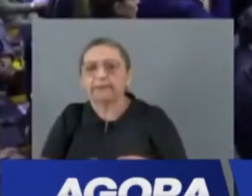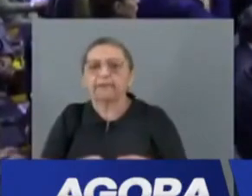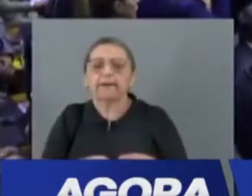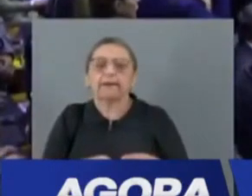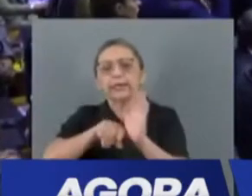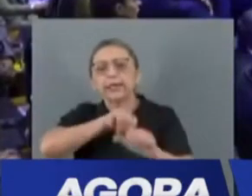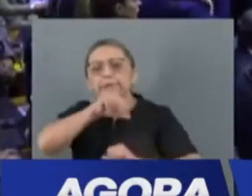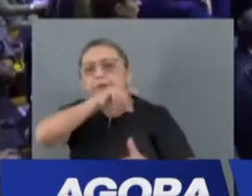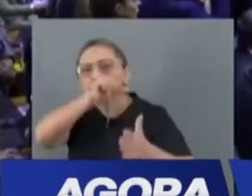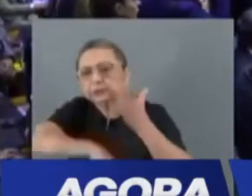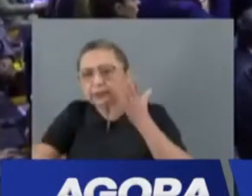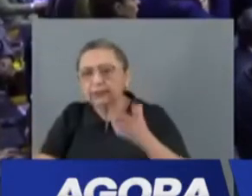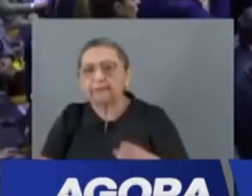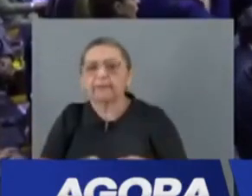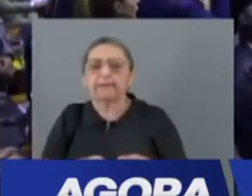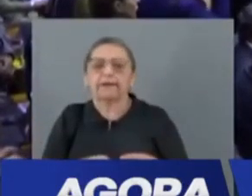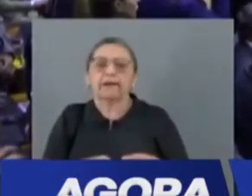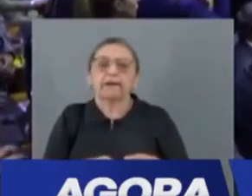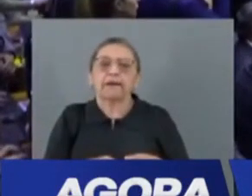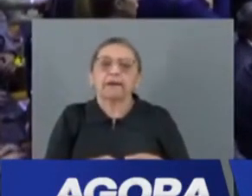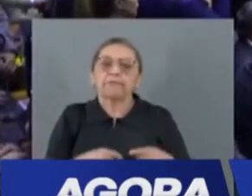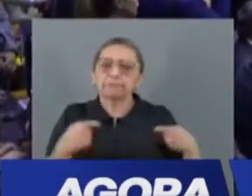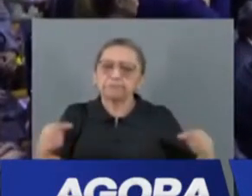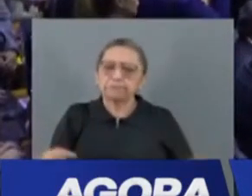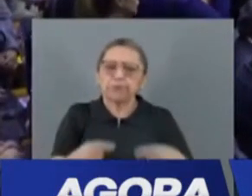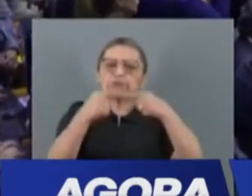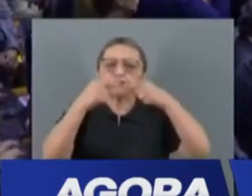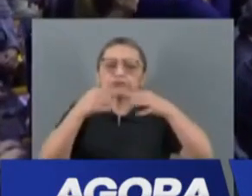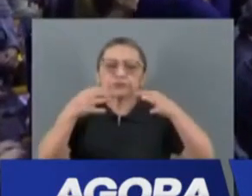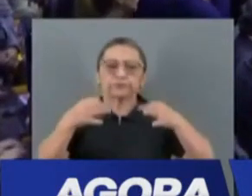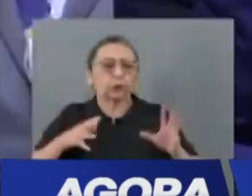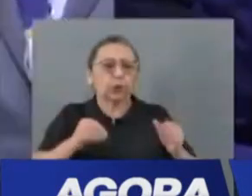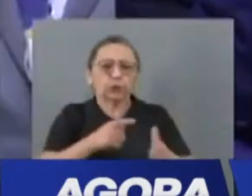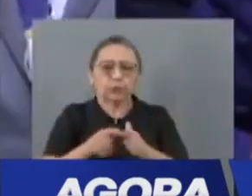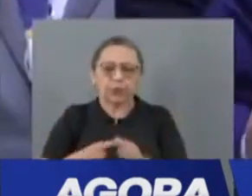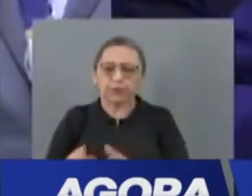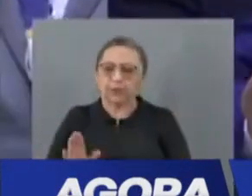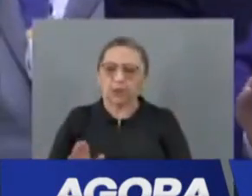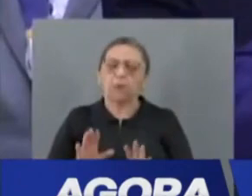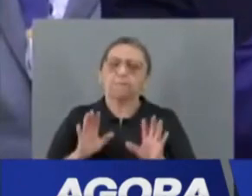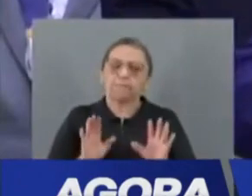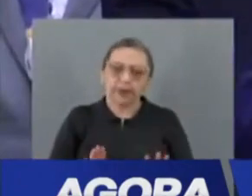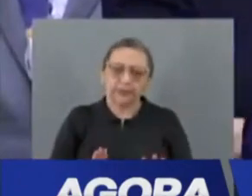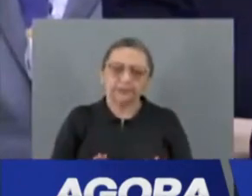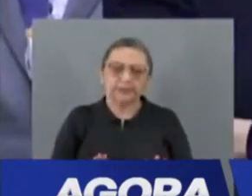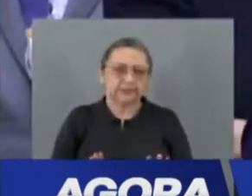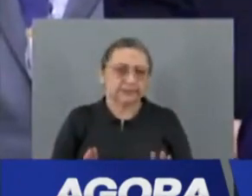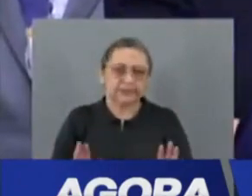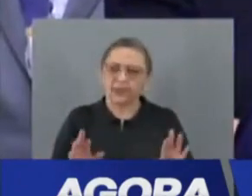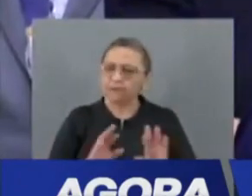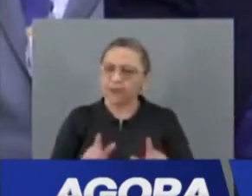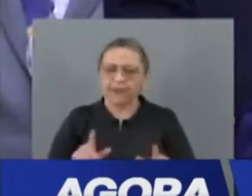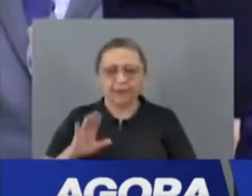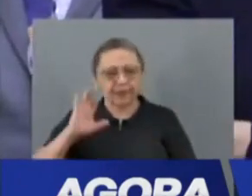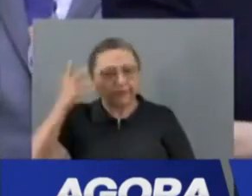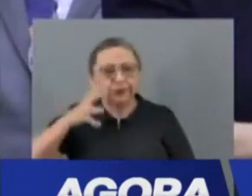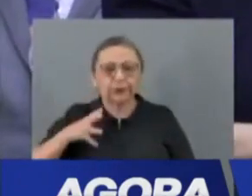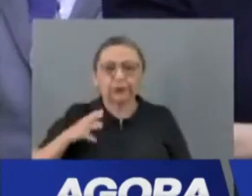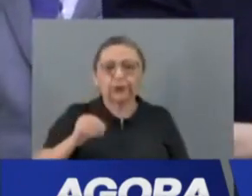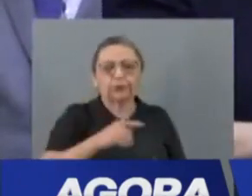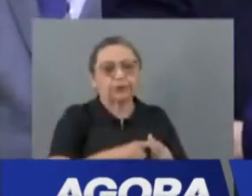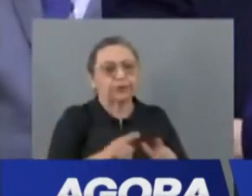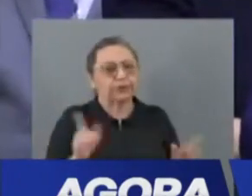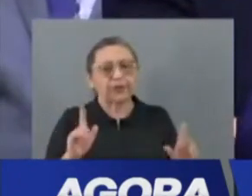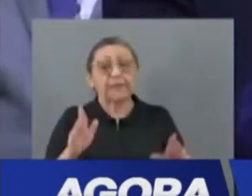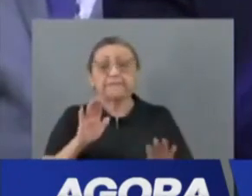uma reforma tributária a contento na sua brasileira. Certamente ela não vai resolver todos os